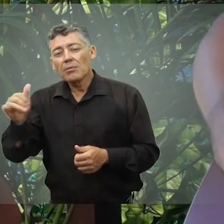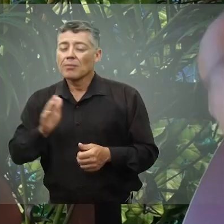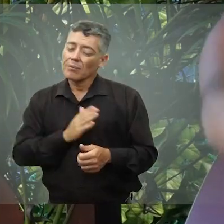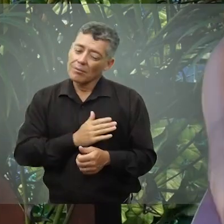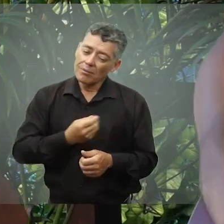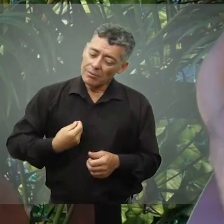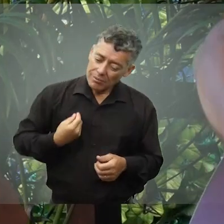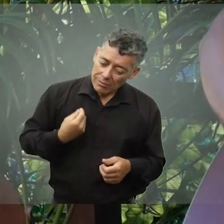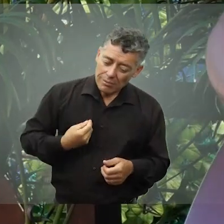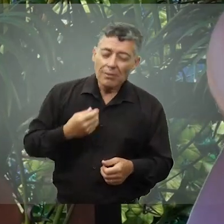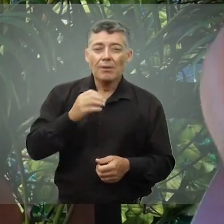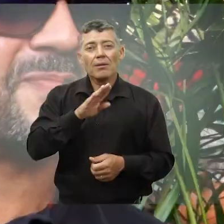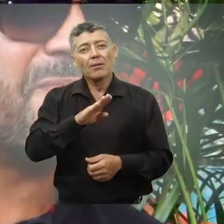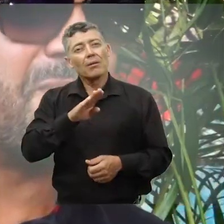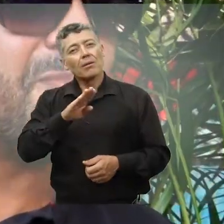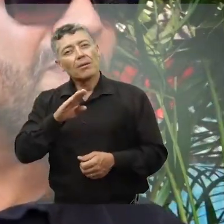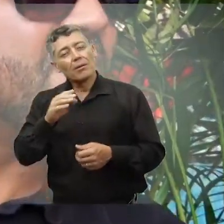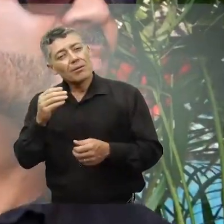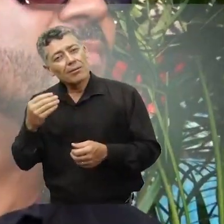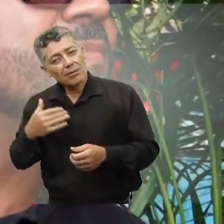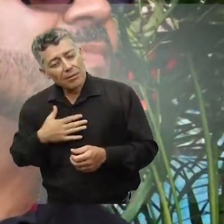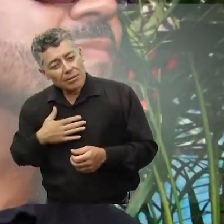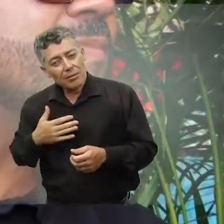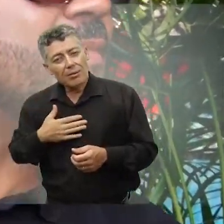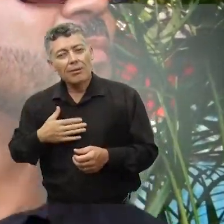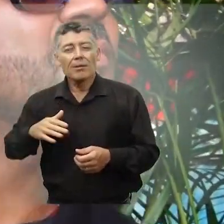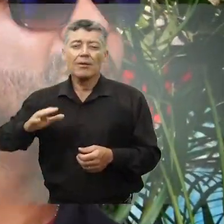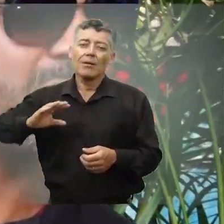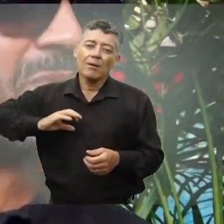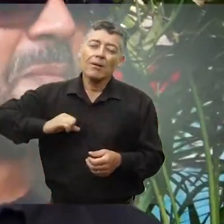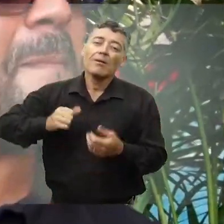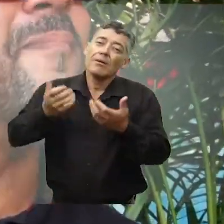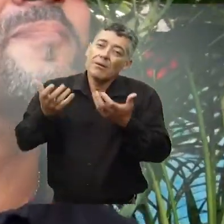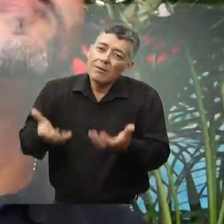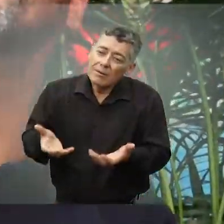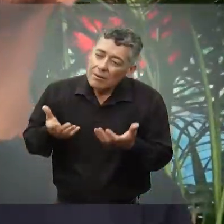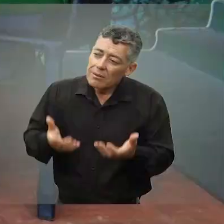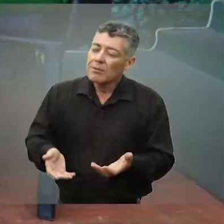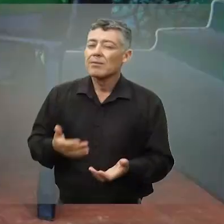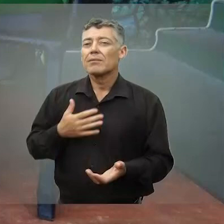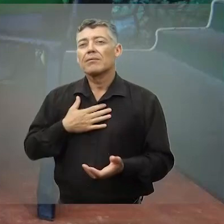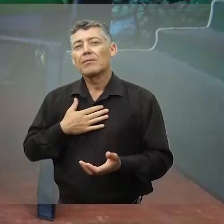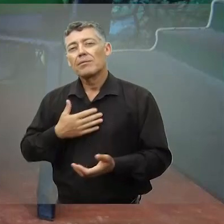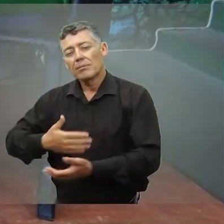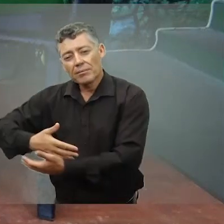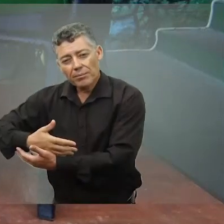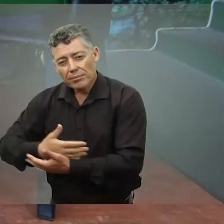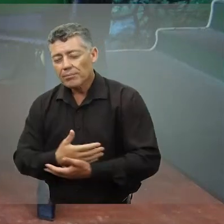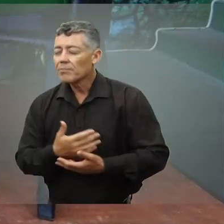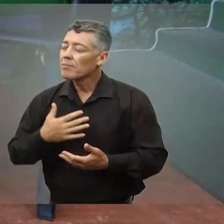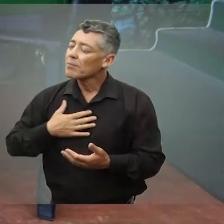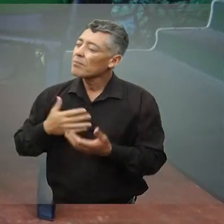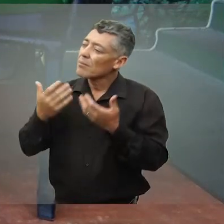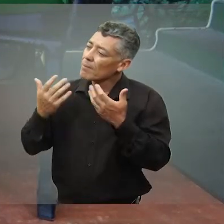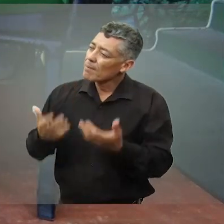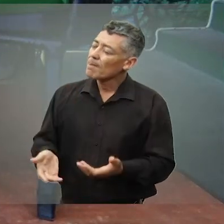baby, baby eu te amo, baby eu te quero, estarei sempre com você.